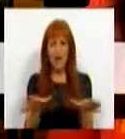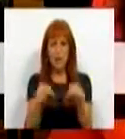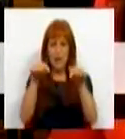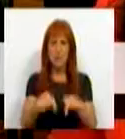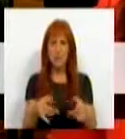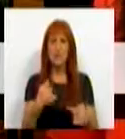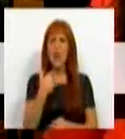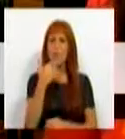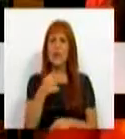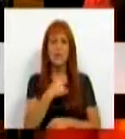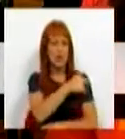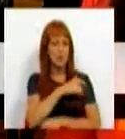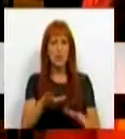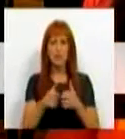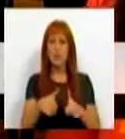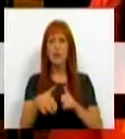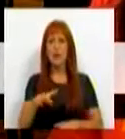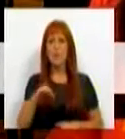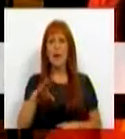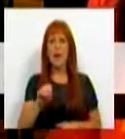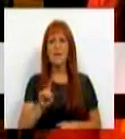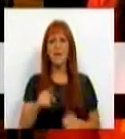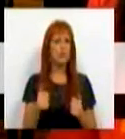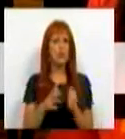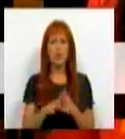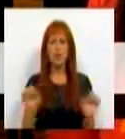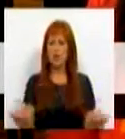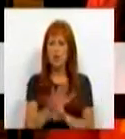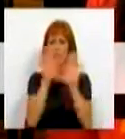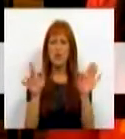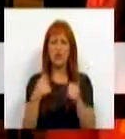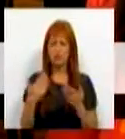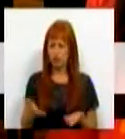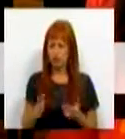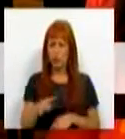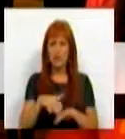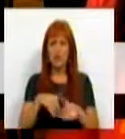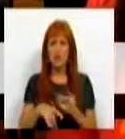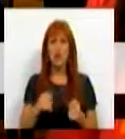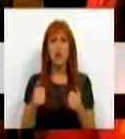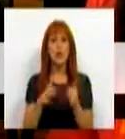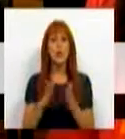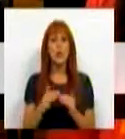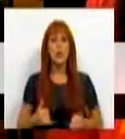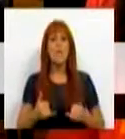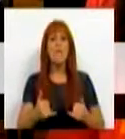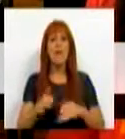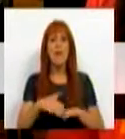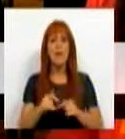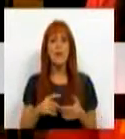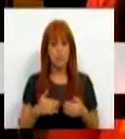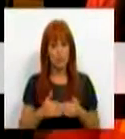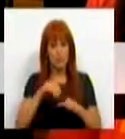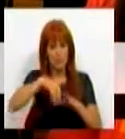comissão, agradecendo em nome do Grupo Parlamentar do Partido Socialista todos os esclarecimentos que já foram aqui realizados e todos que venham a ser realizados no seio